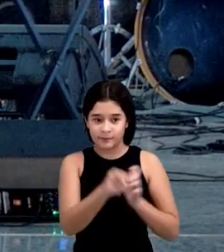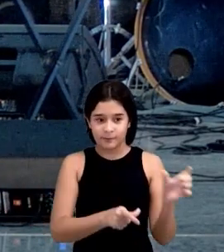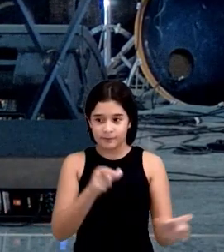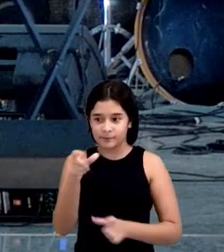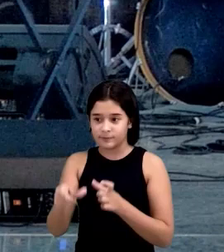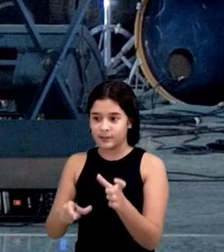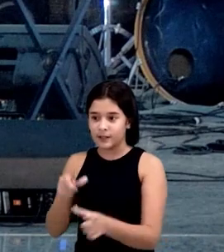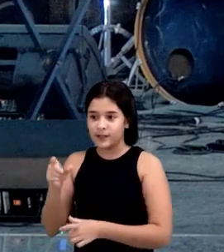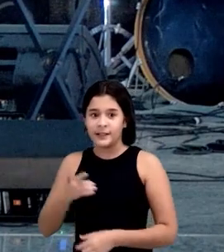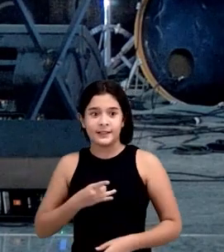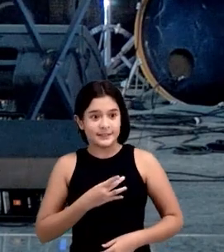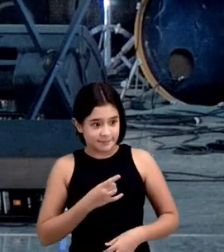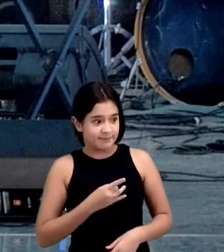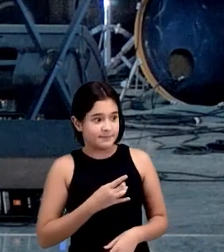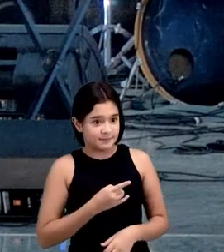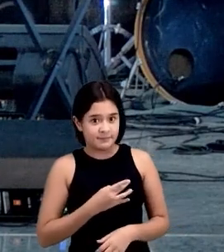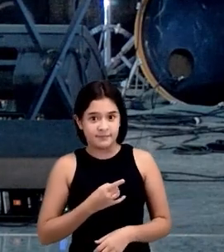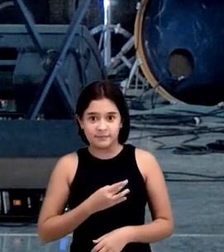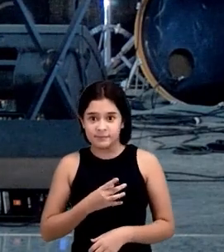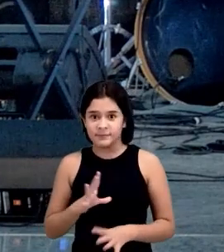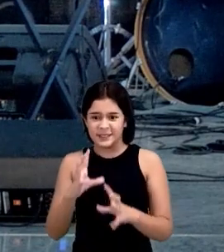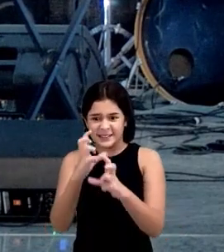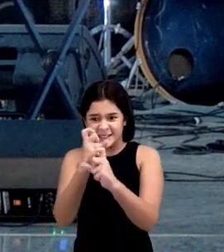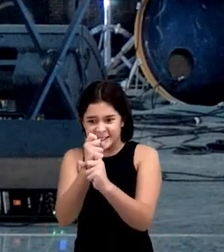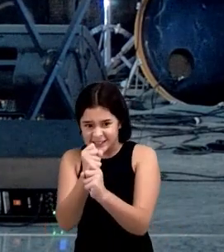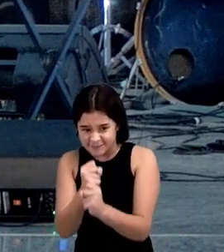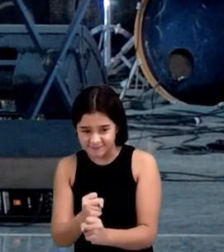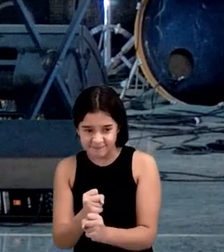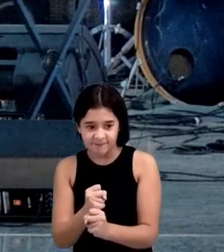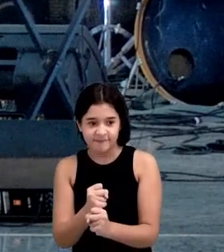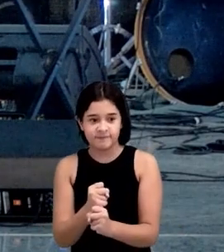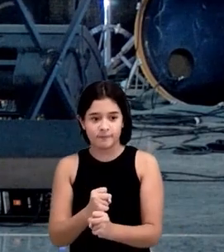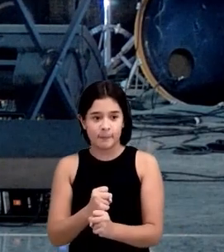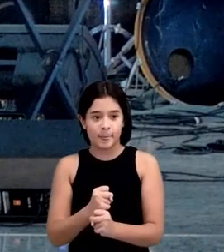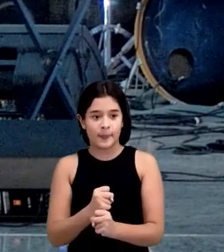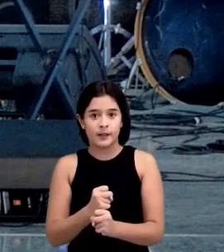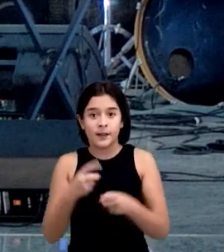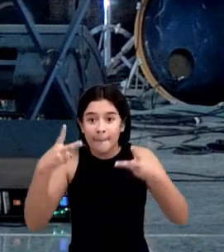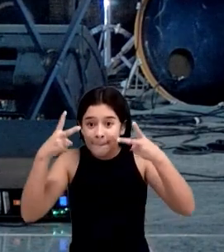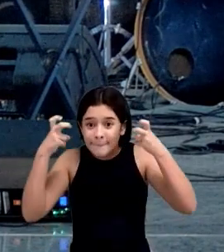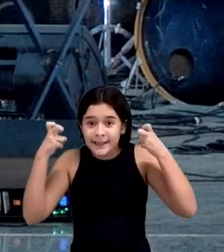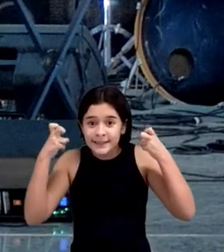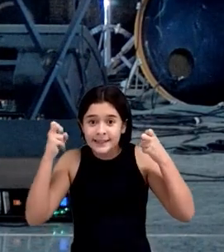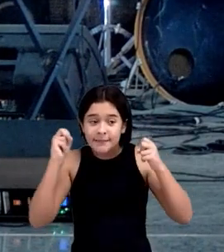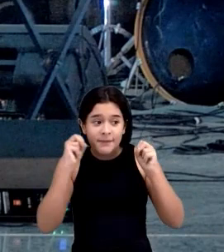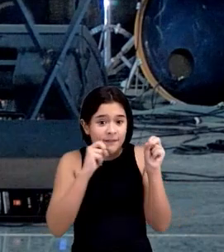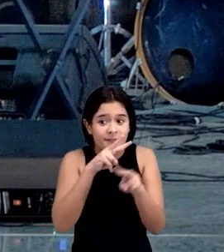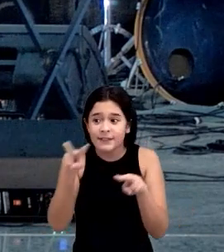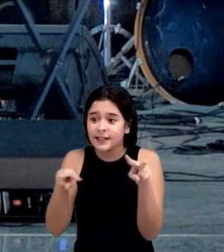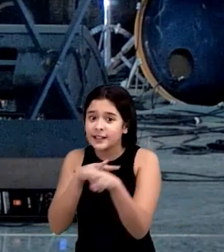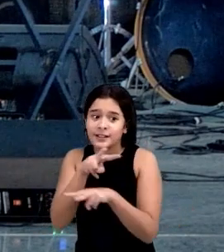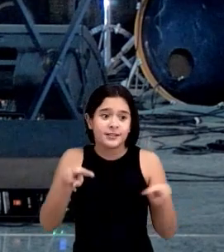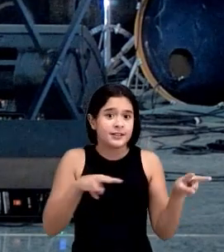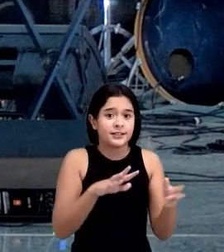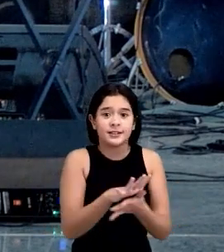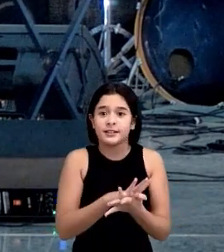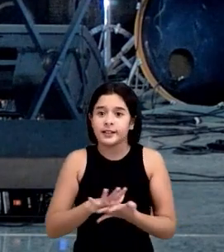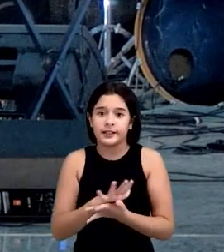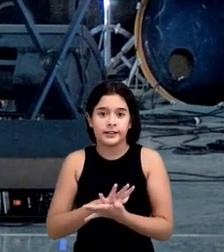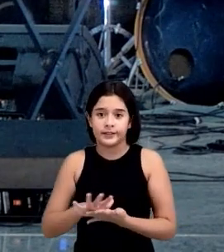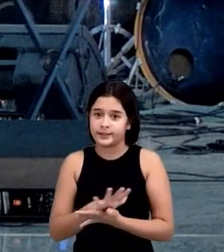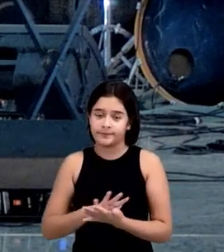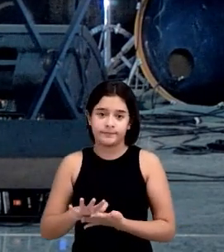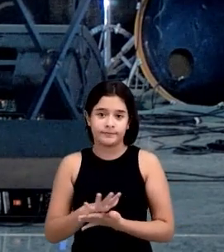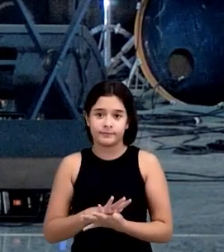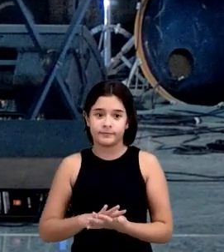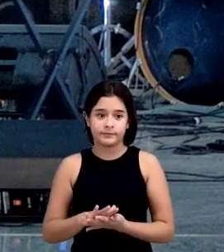se enxerga nada. Então, a comunidade desta época aqui, eles sabiam o peso disso, da ausência da